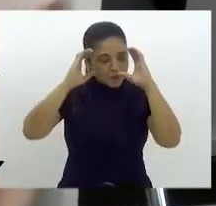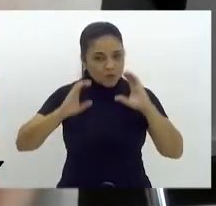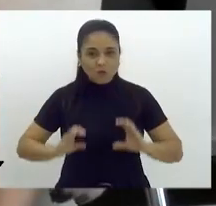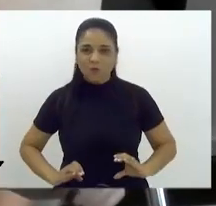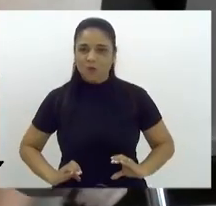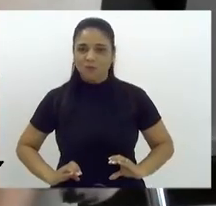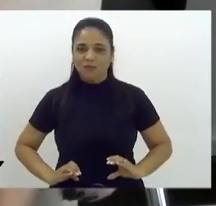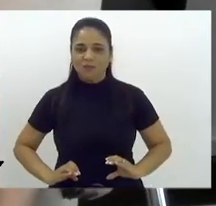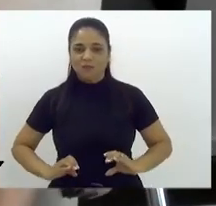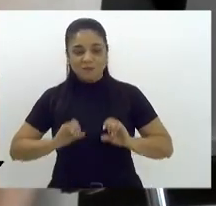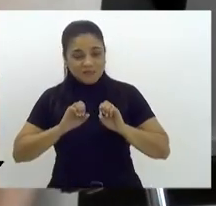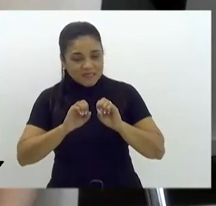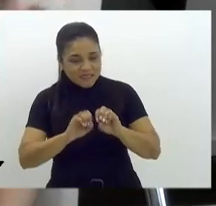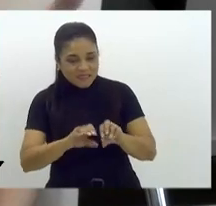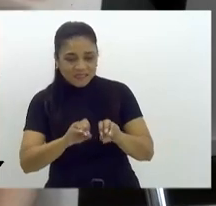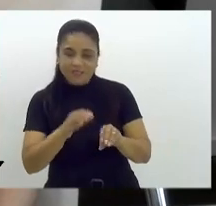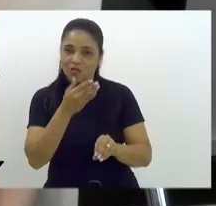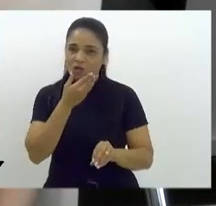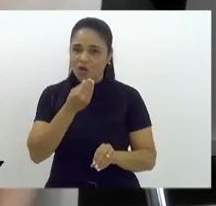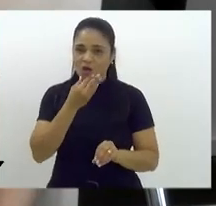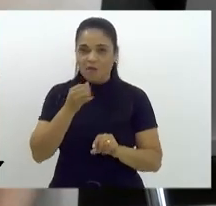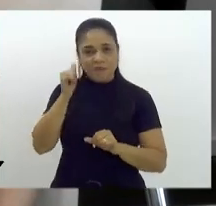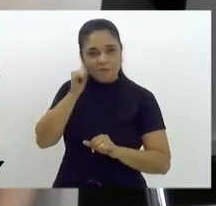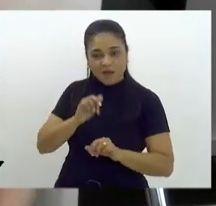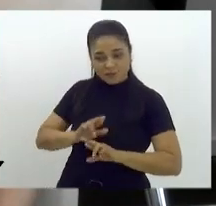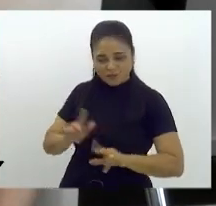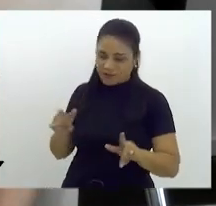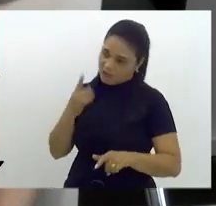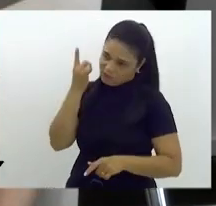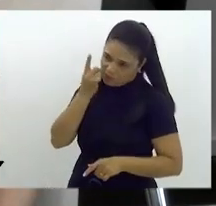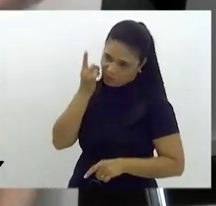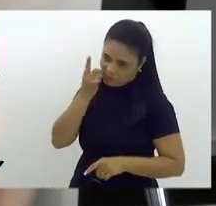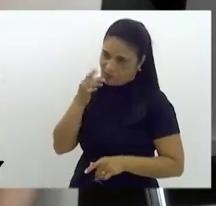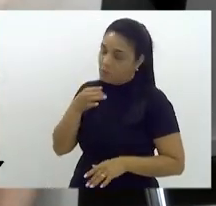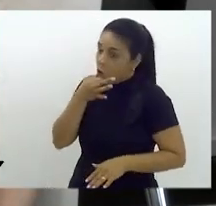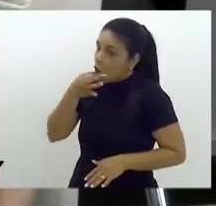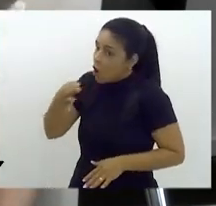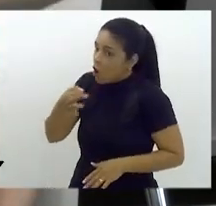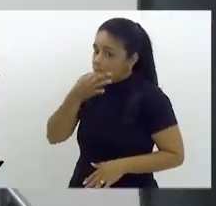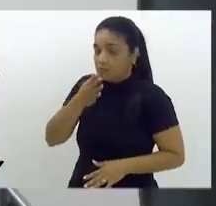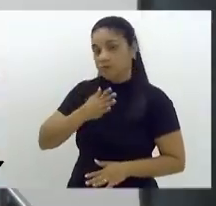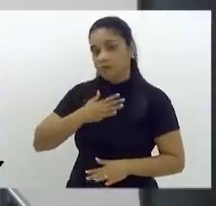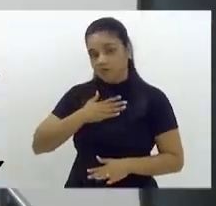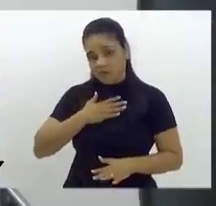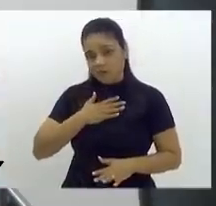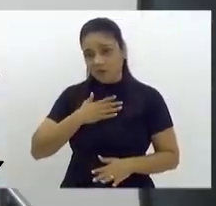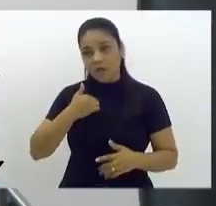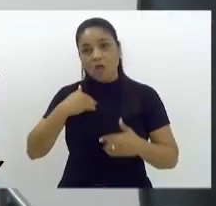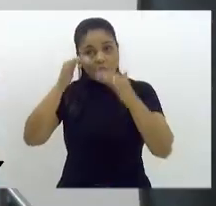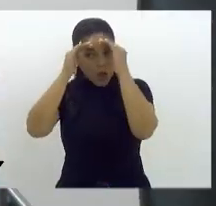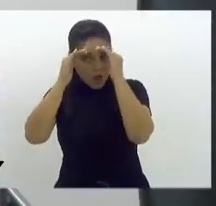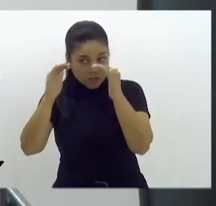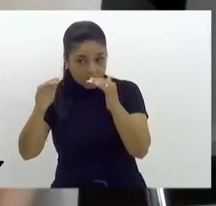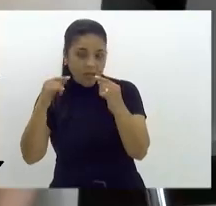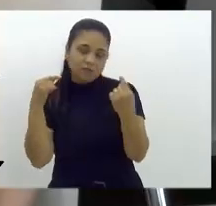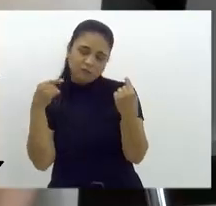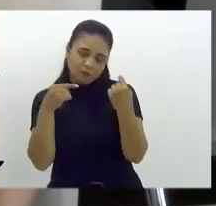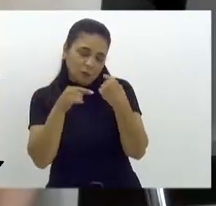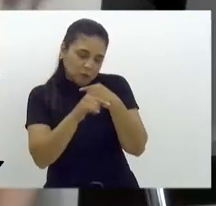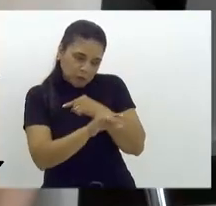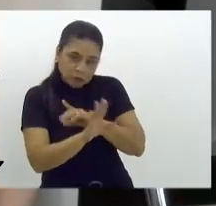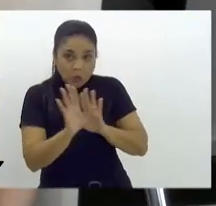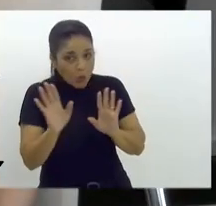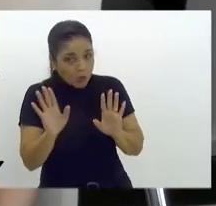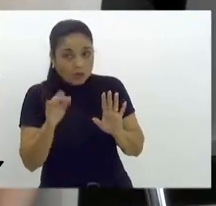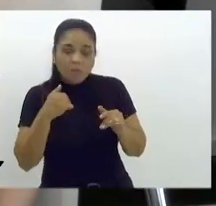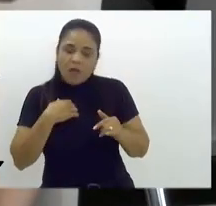ensinados deputada essa minha opinião com respeito a sua mas a minha opinião